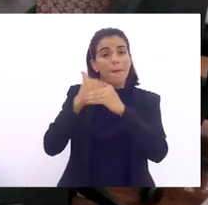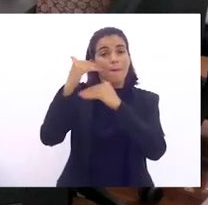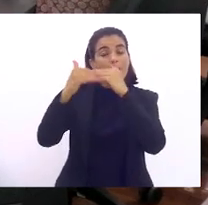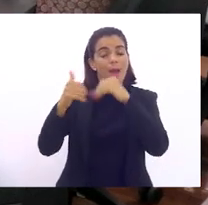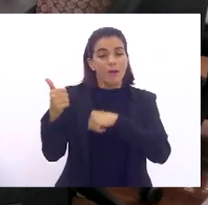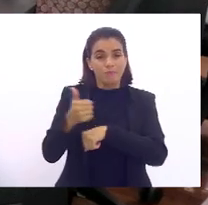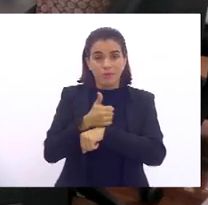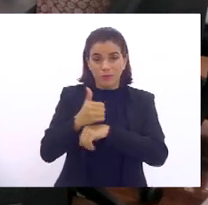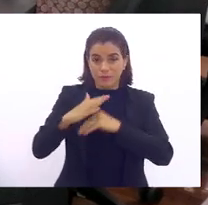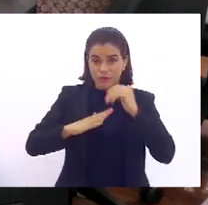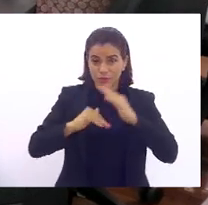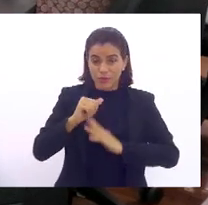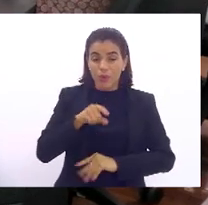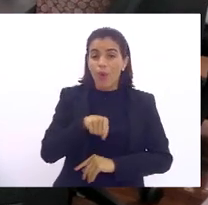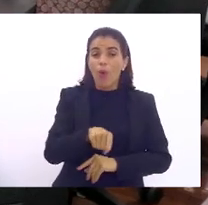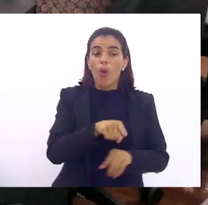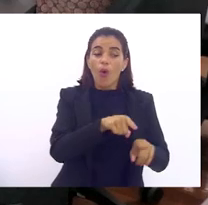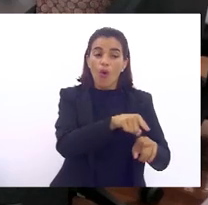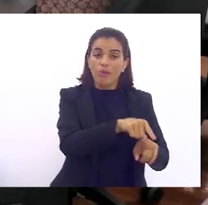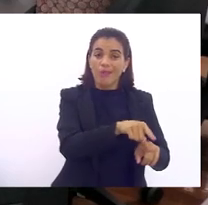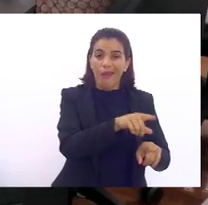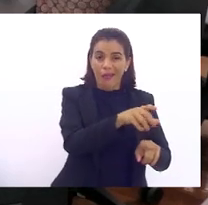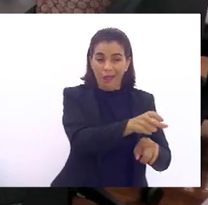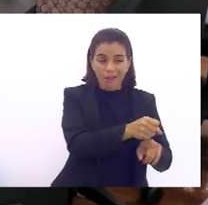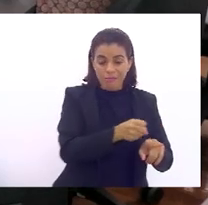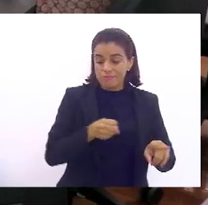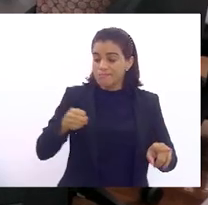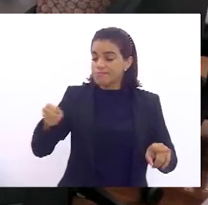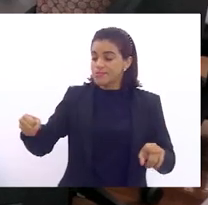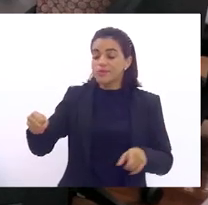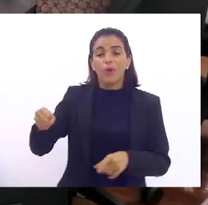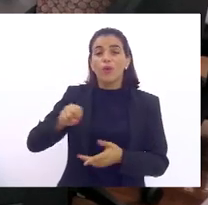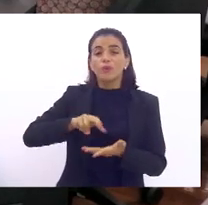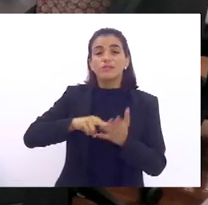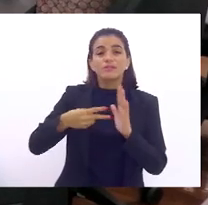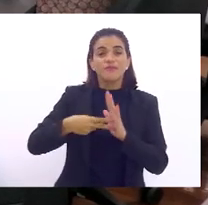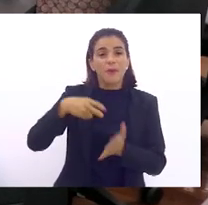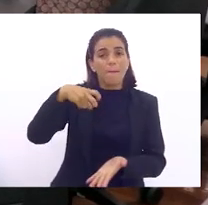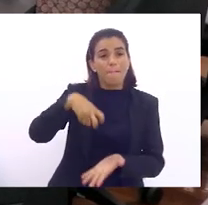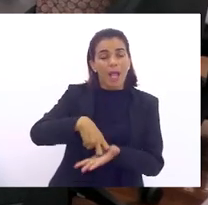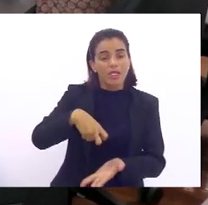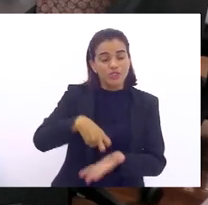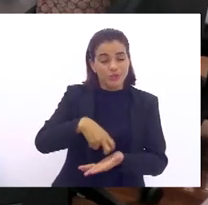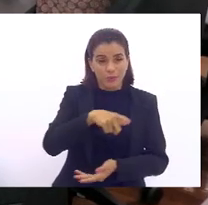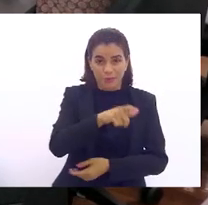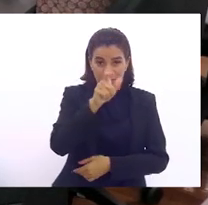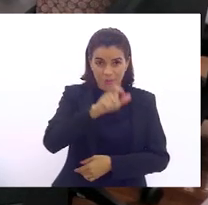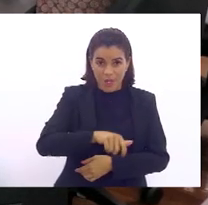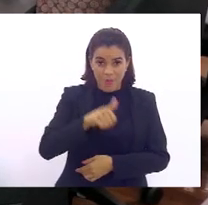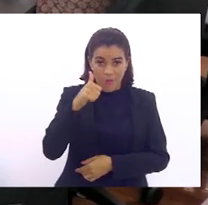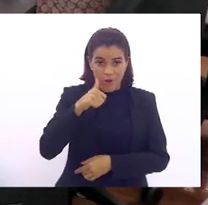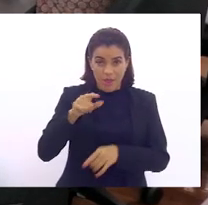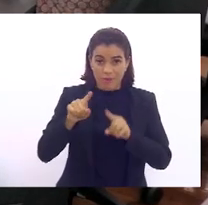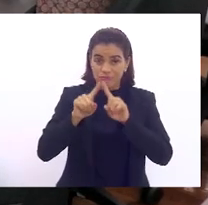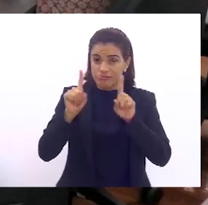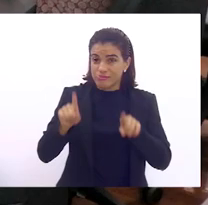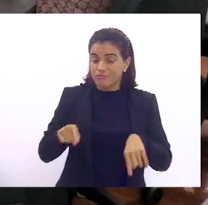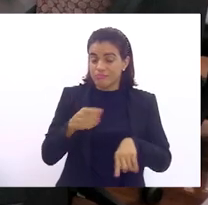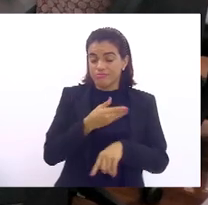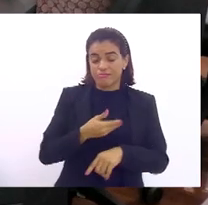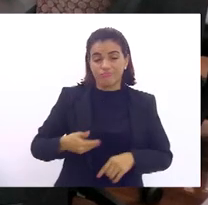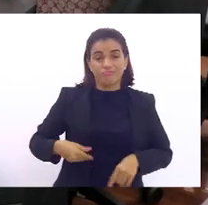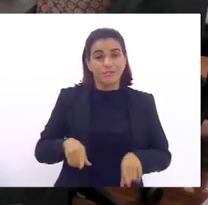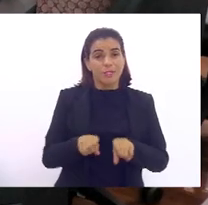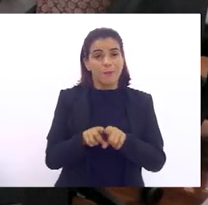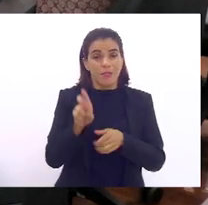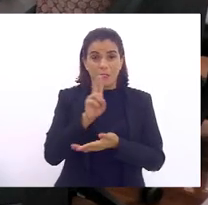ou tirar a mulher como punição da atividade e atuação do serviço público assim como dentro das